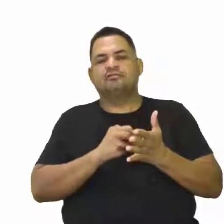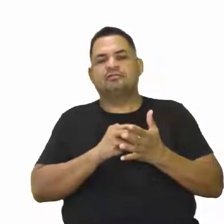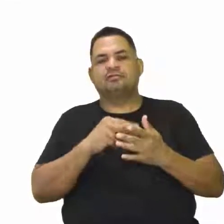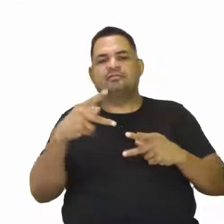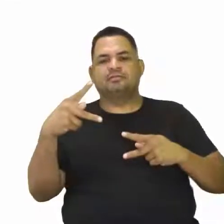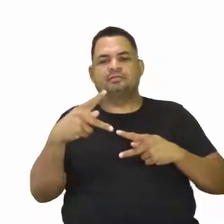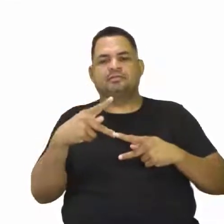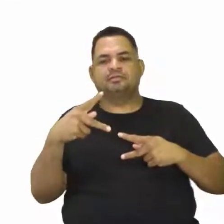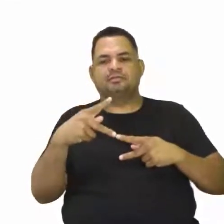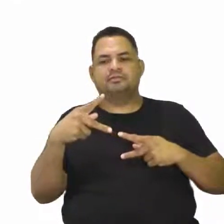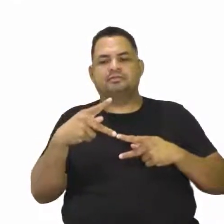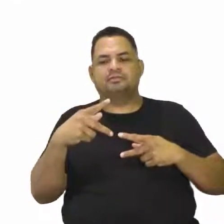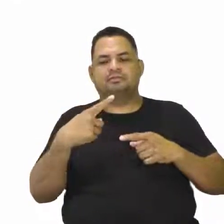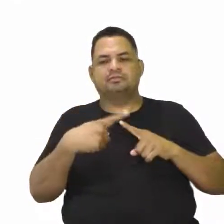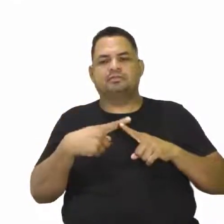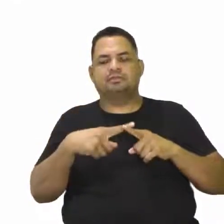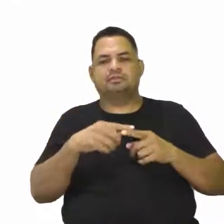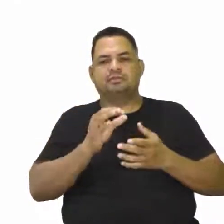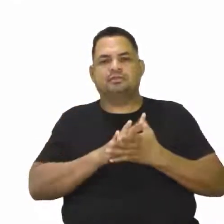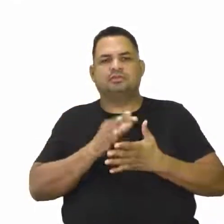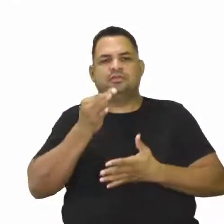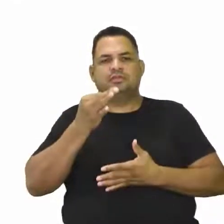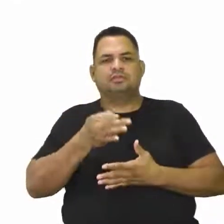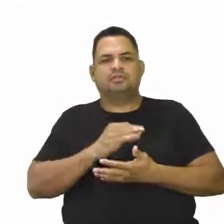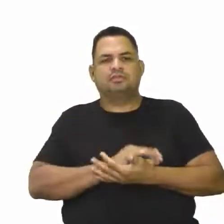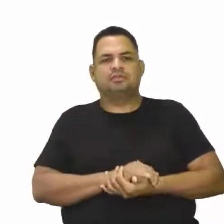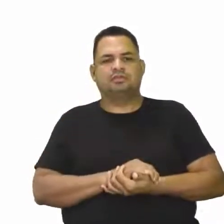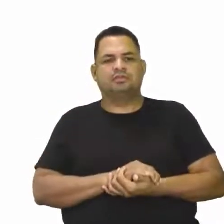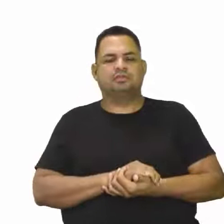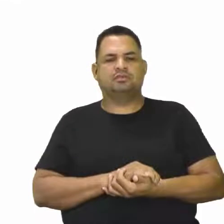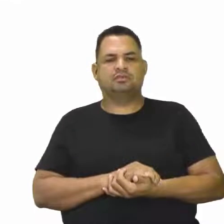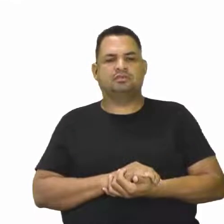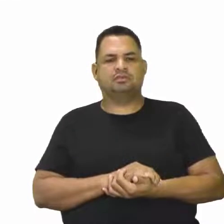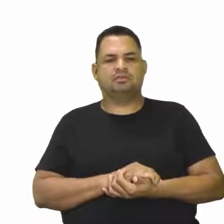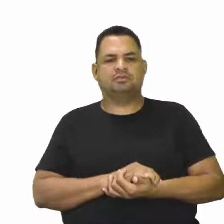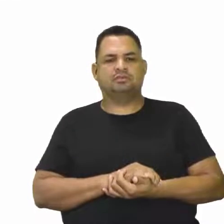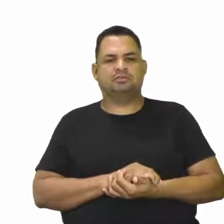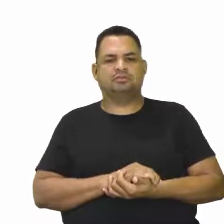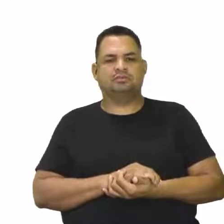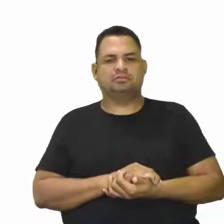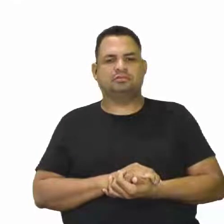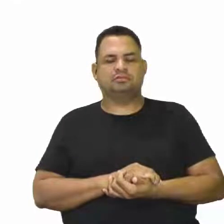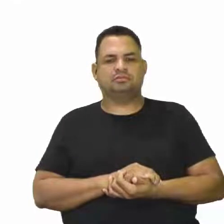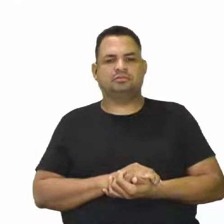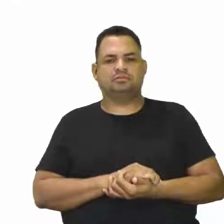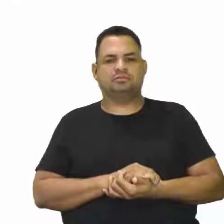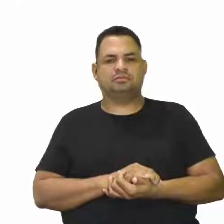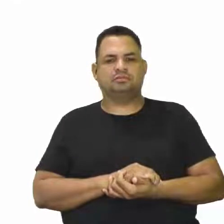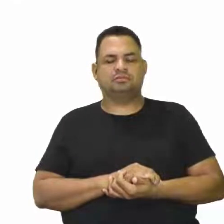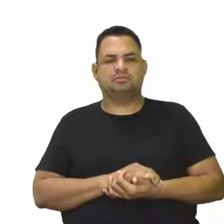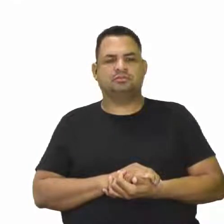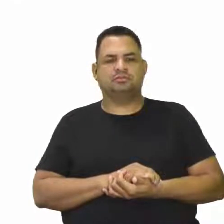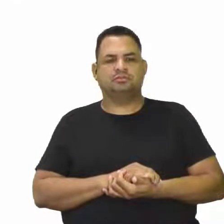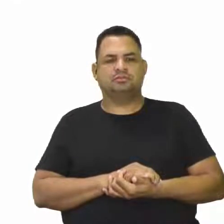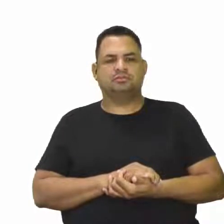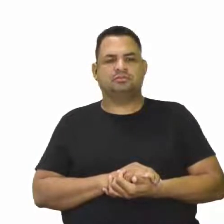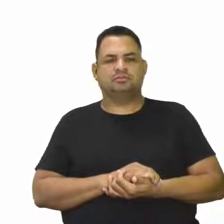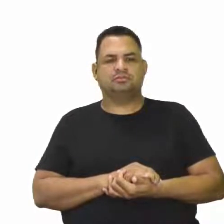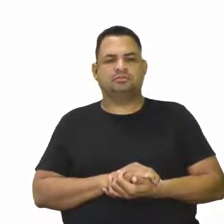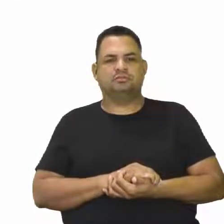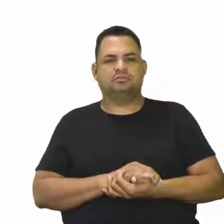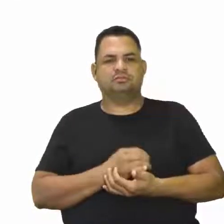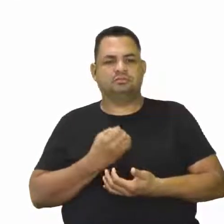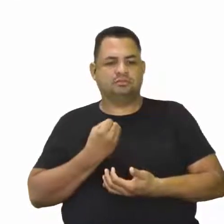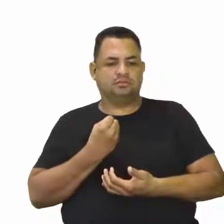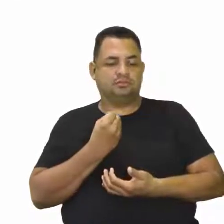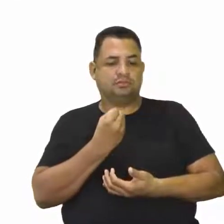a preposição, porque o correto seria boi a Madrid em autobus. Que você